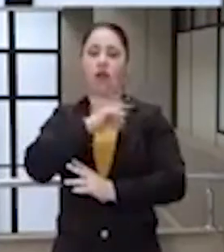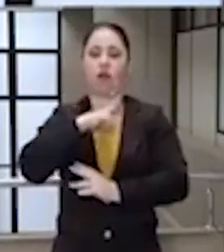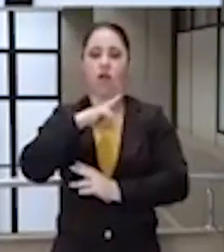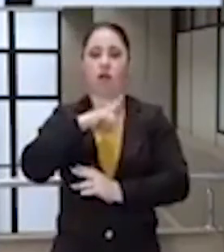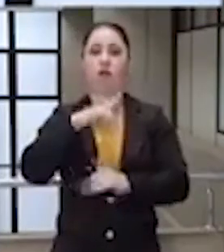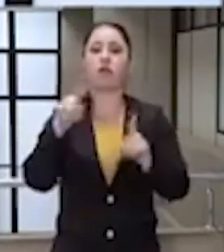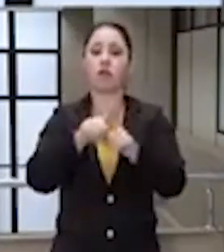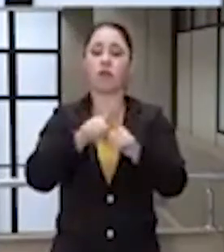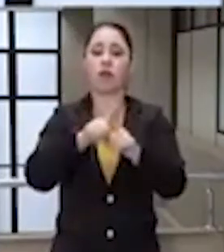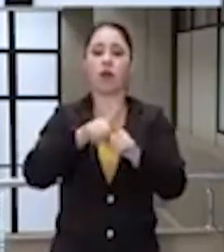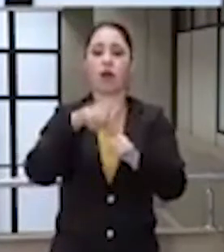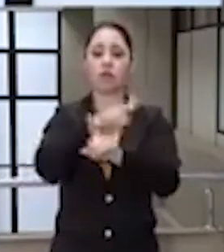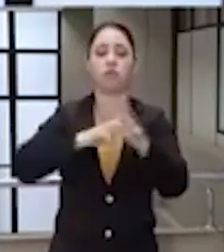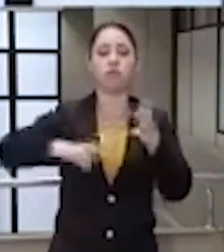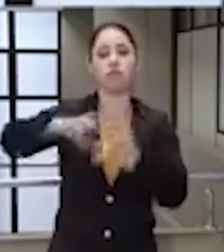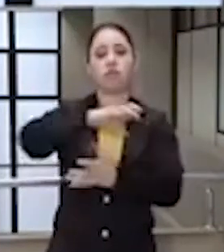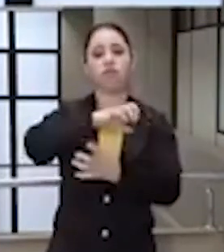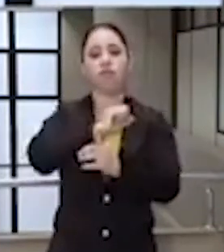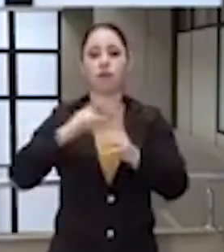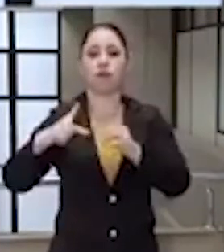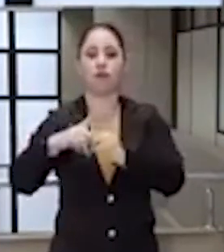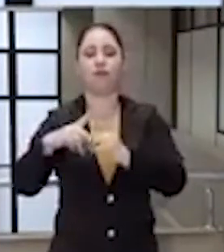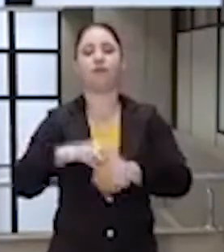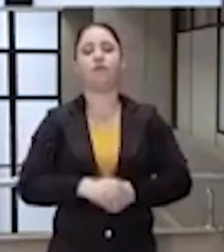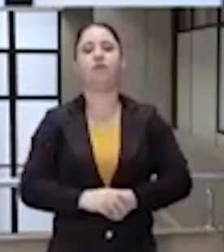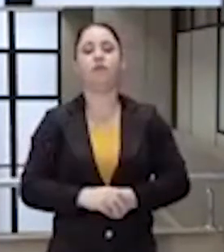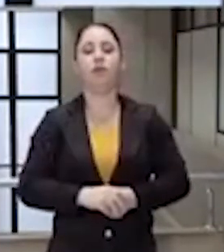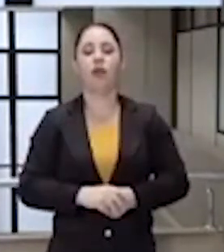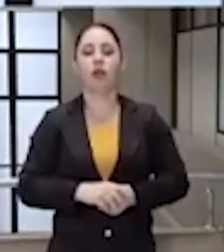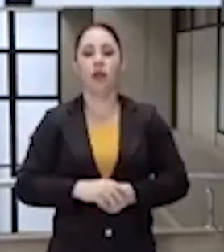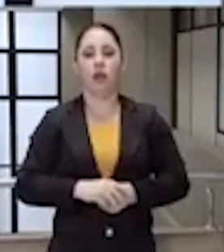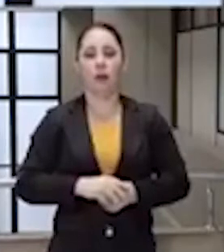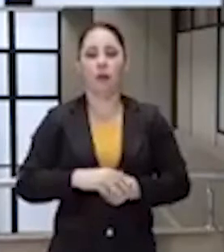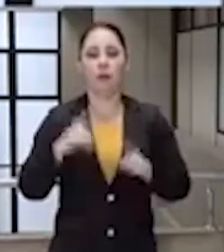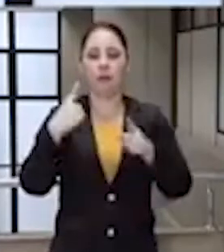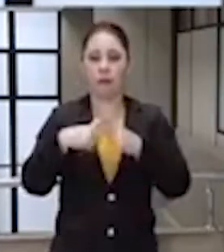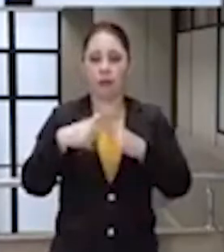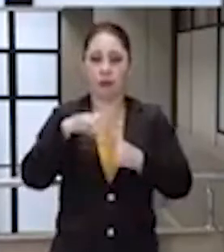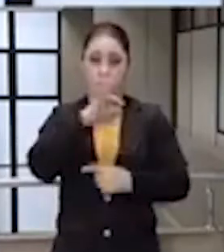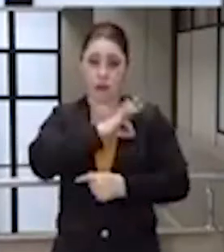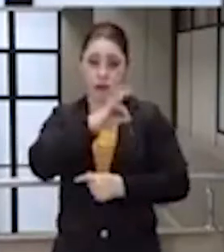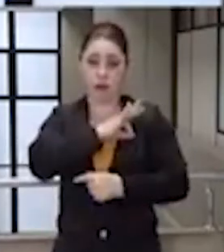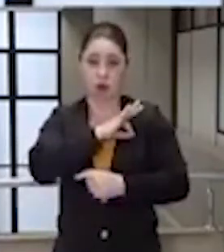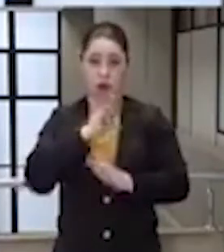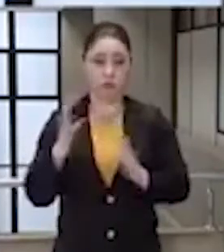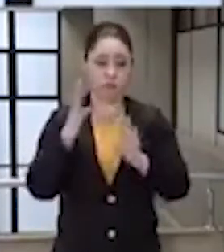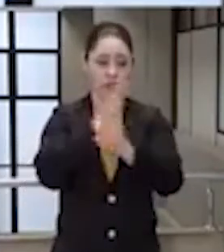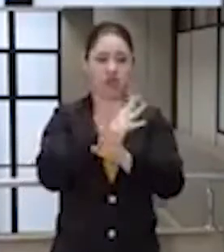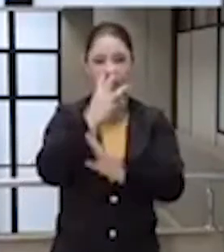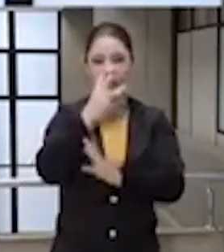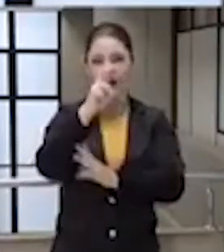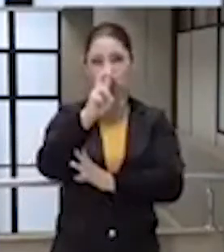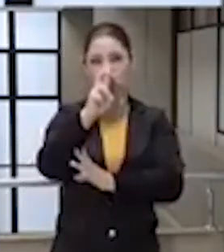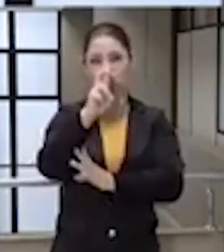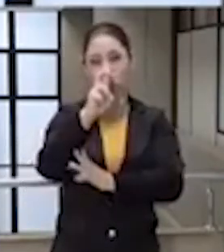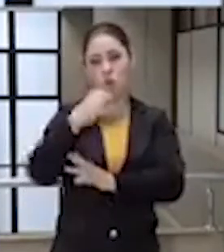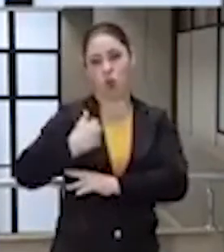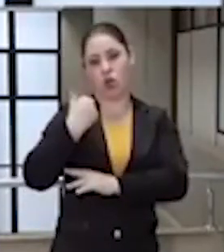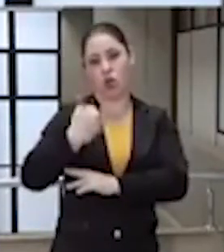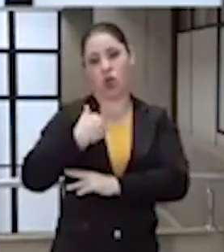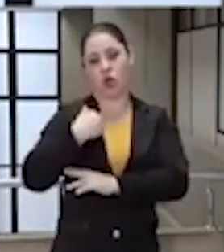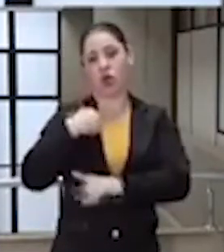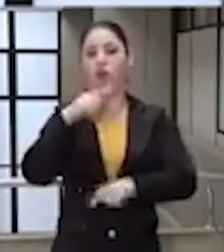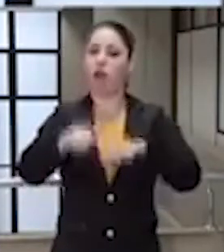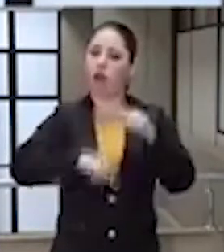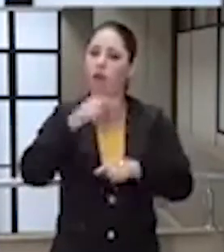também a reforma. Para a reserva remunerada, se exigiria aí 35 anos ativo